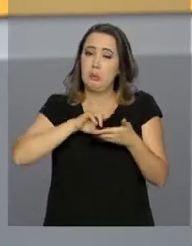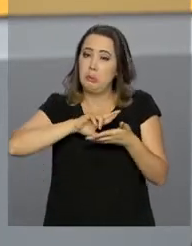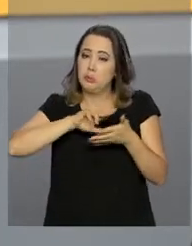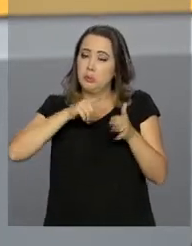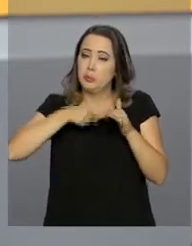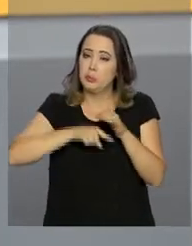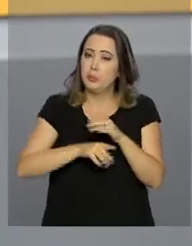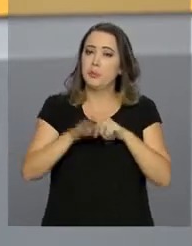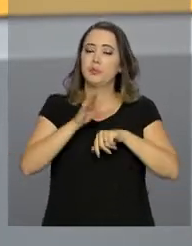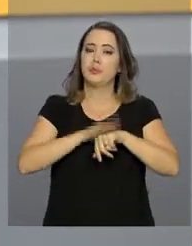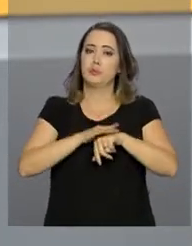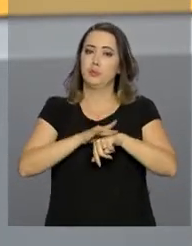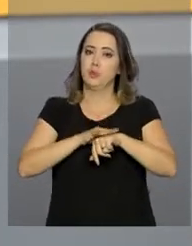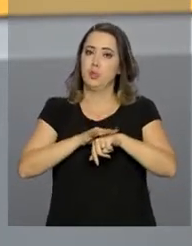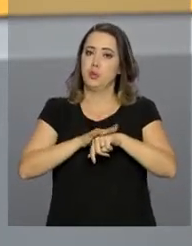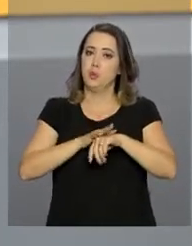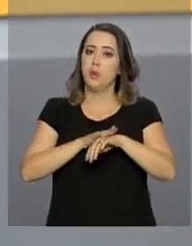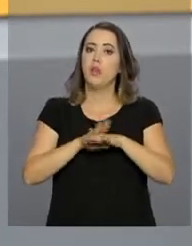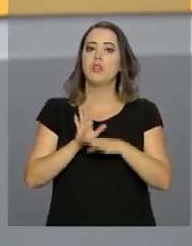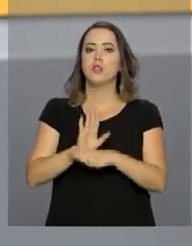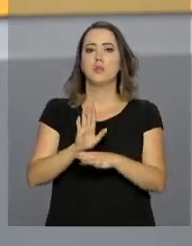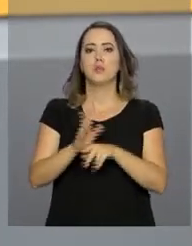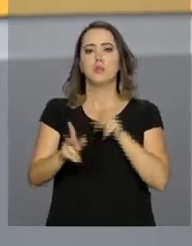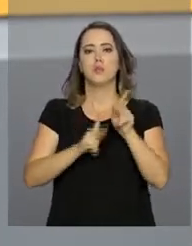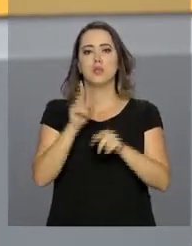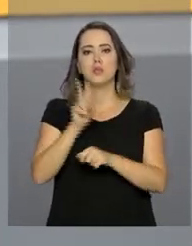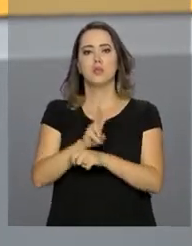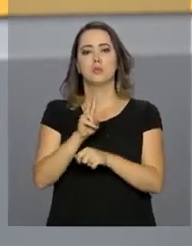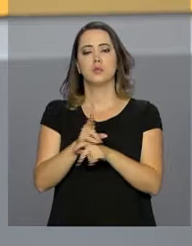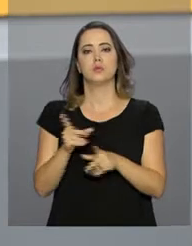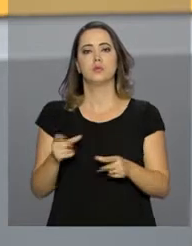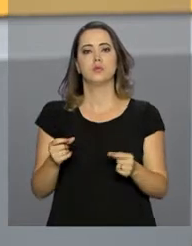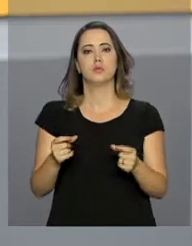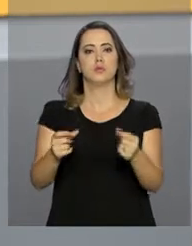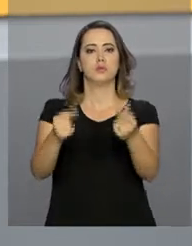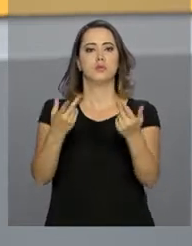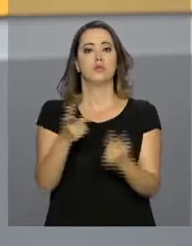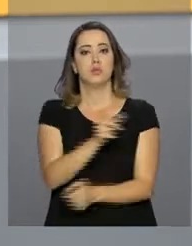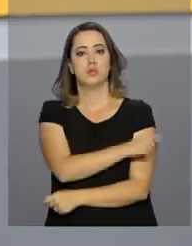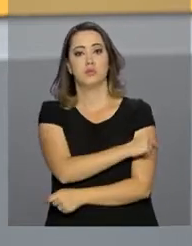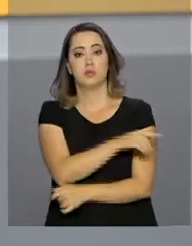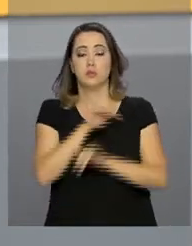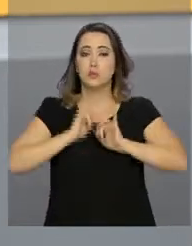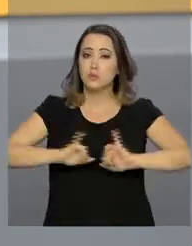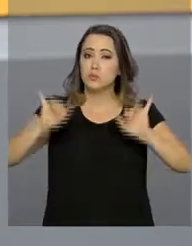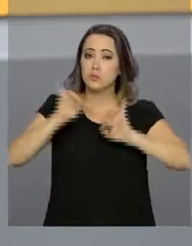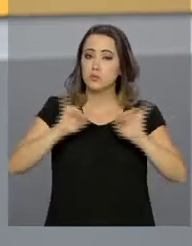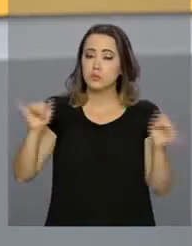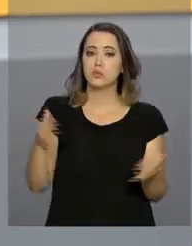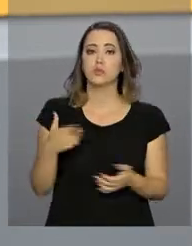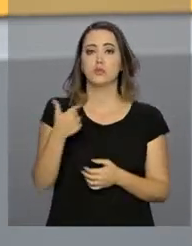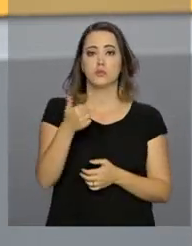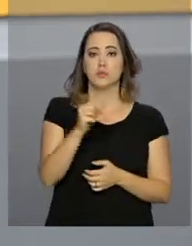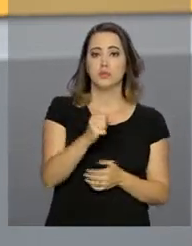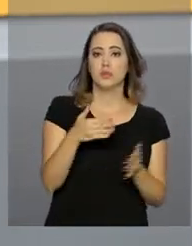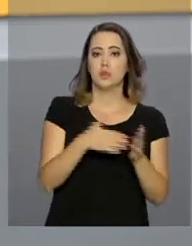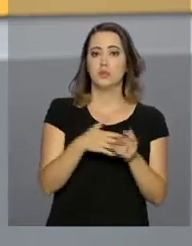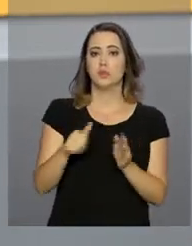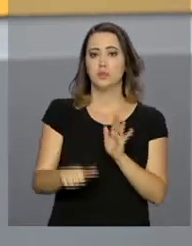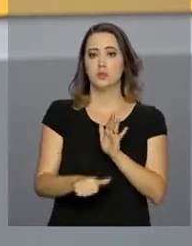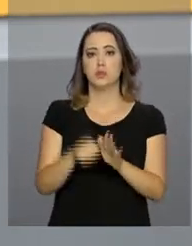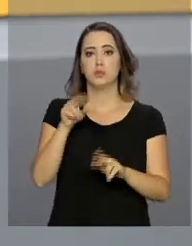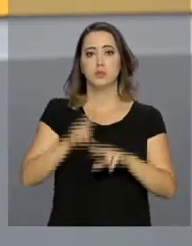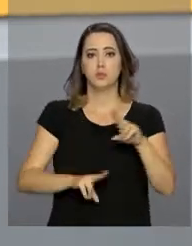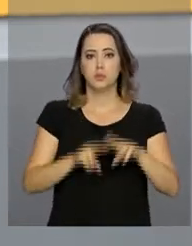complicações da doença além de deixar a população protegida contra o vírus a campanha nacional de vacinação 2018 vai até 1º